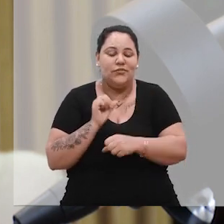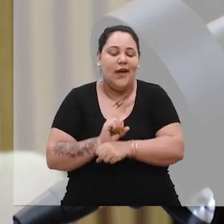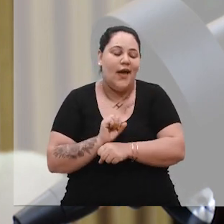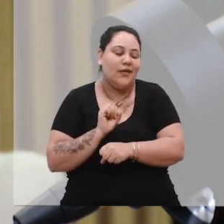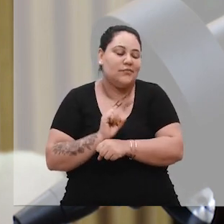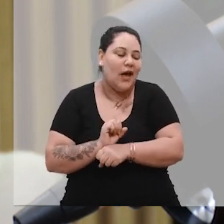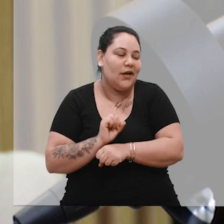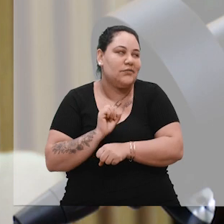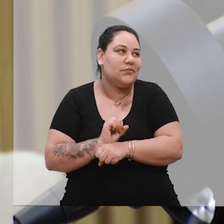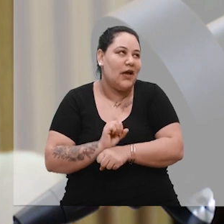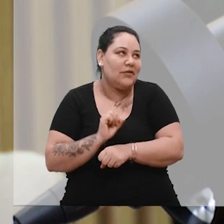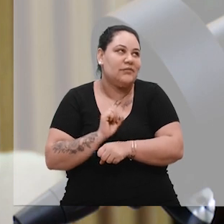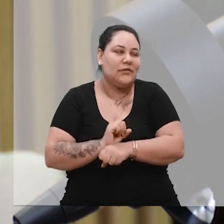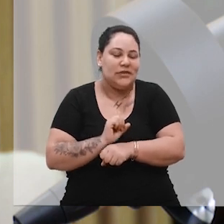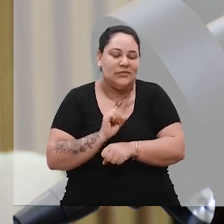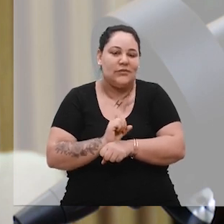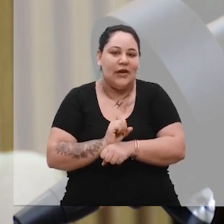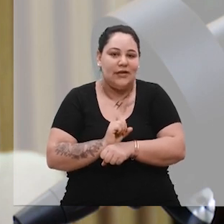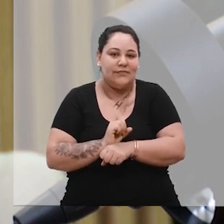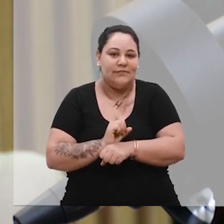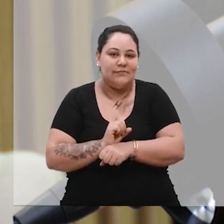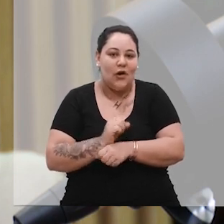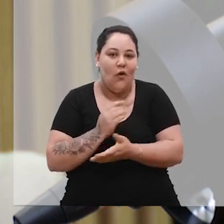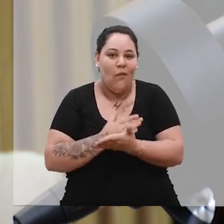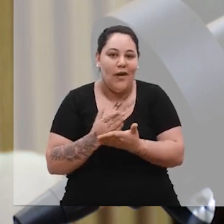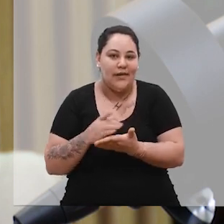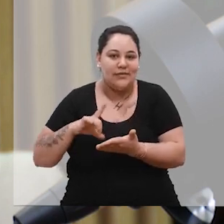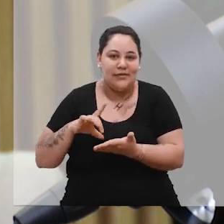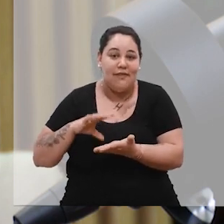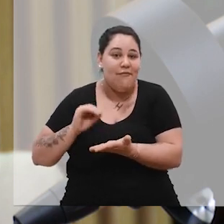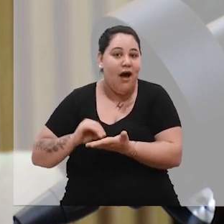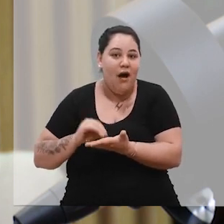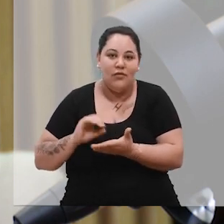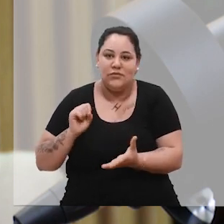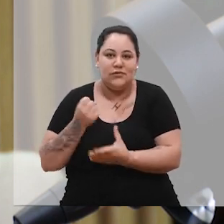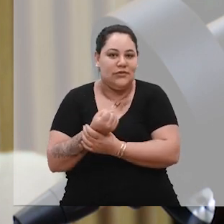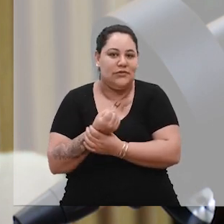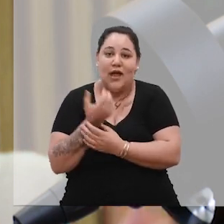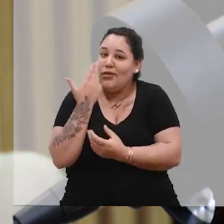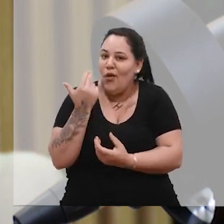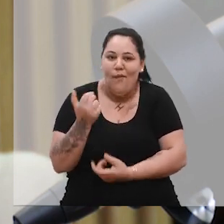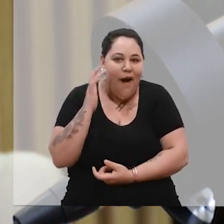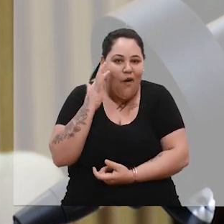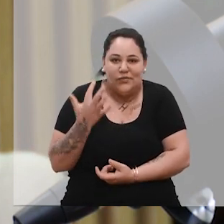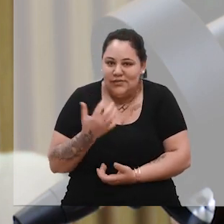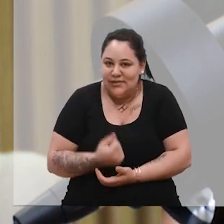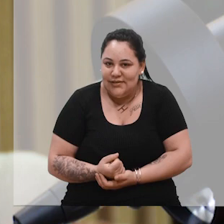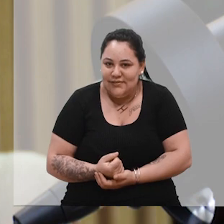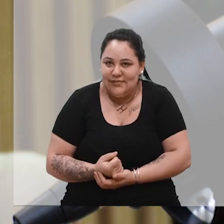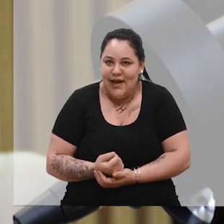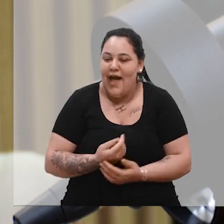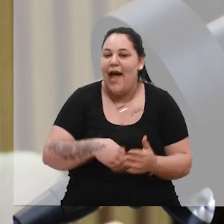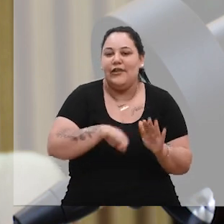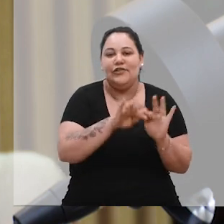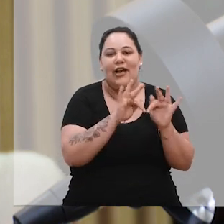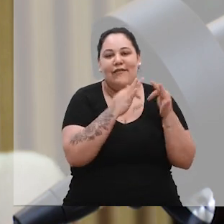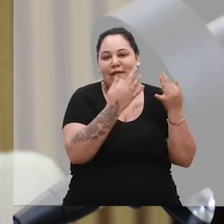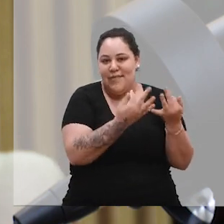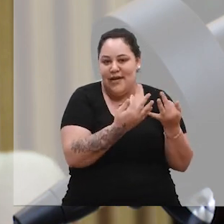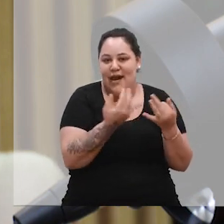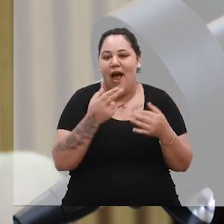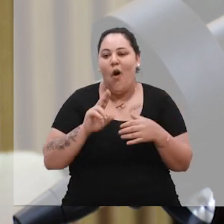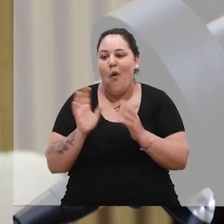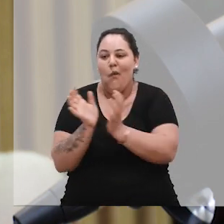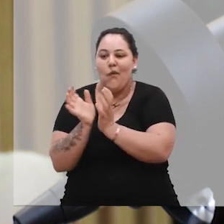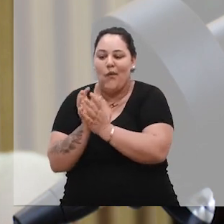as inseguranças acabam sendo maiores. Isso é super comum de se acontecer. E aí vem a família ou a rede de